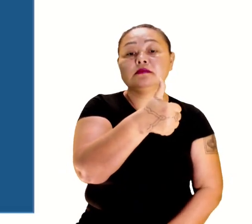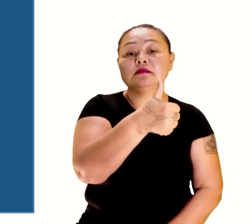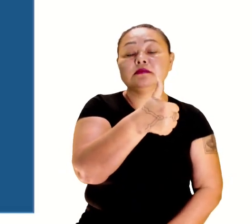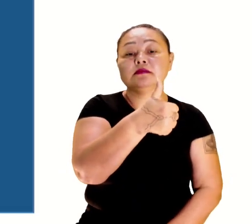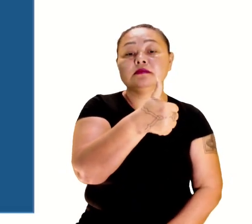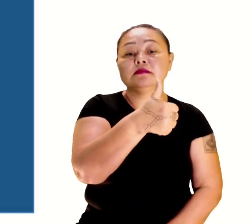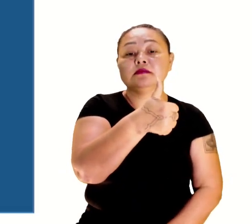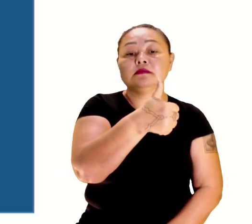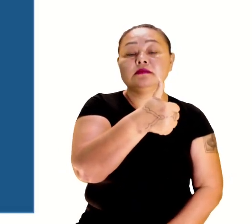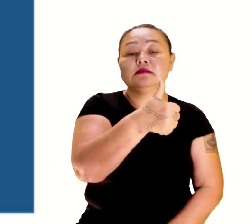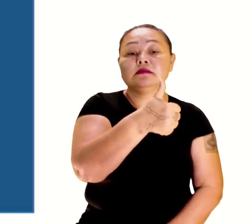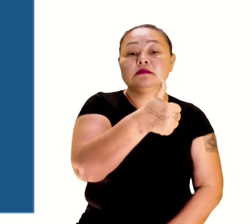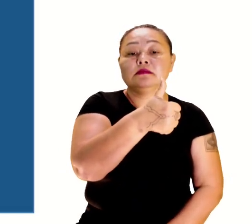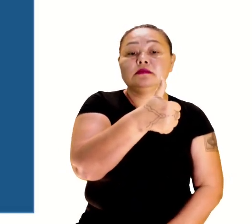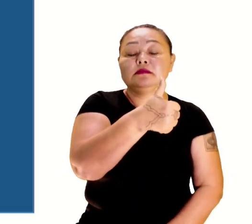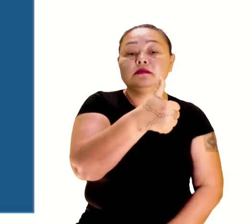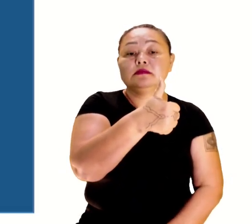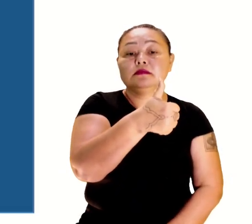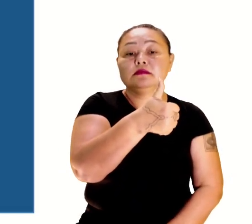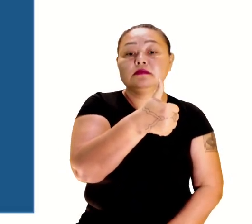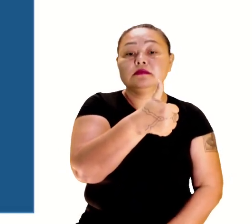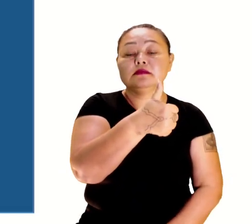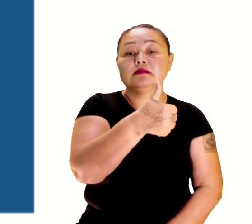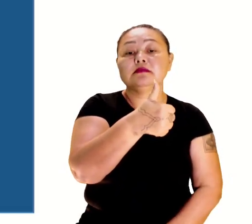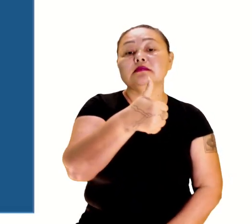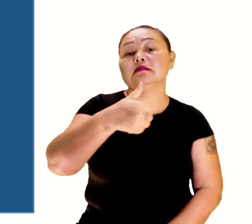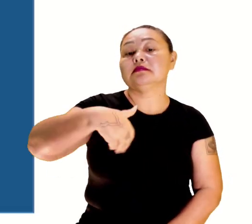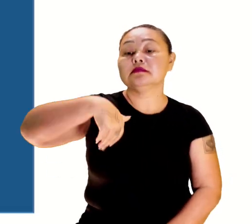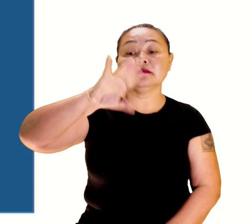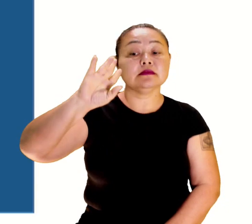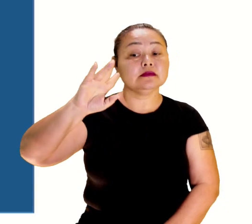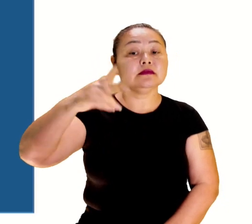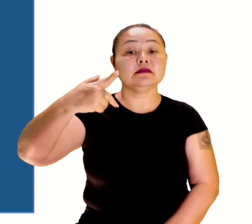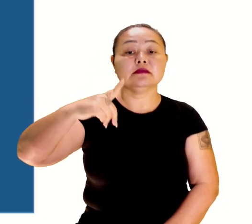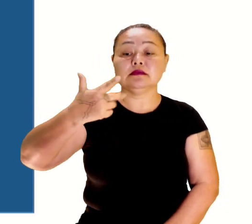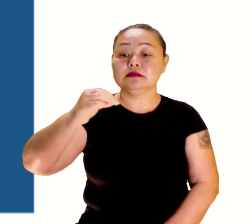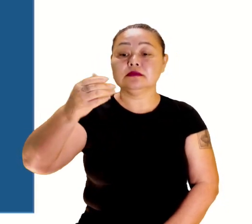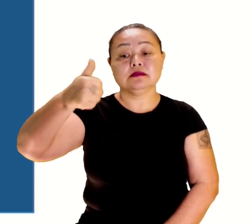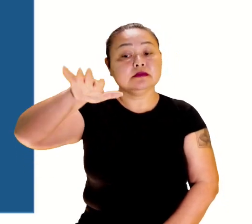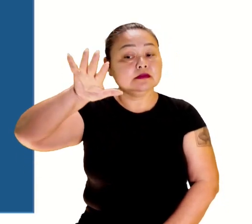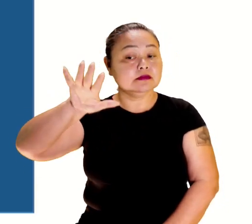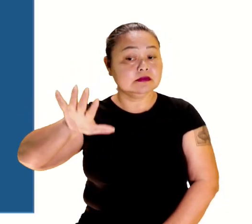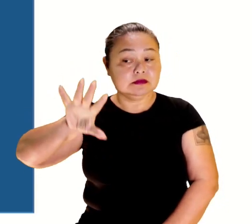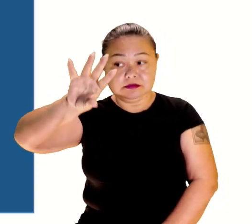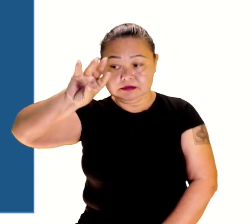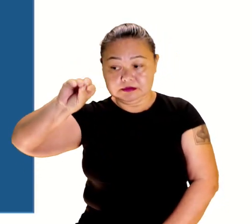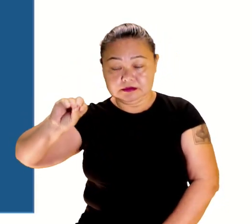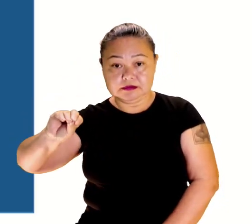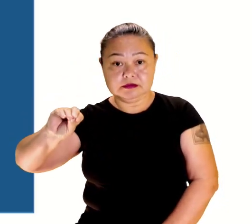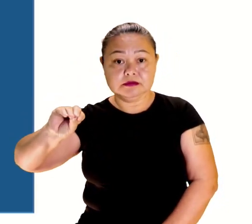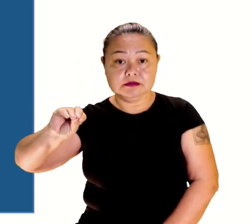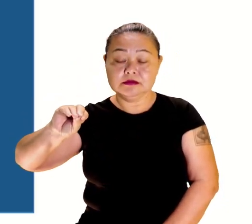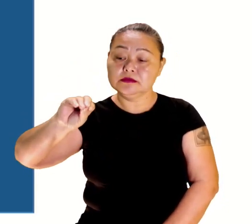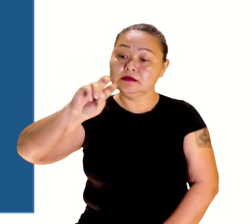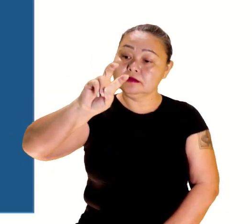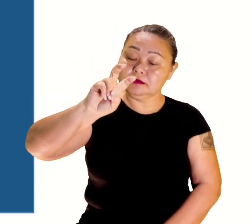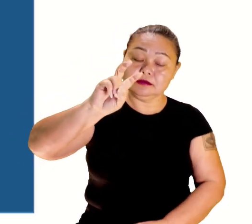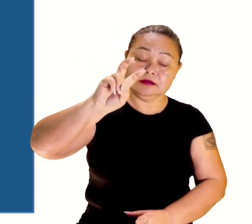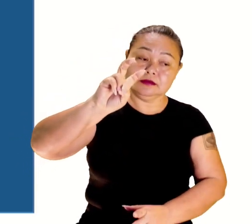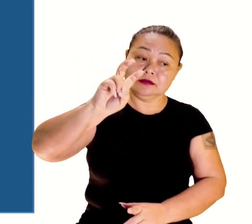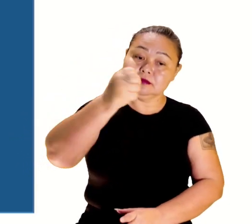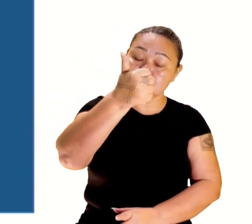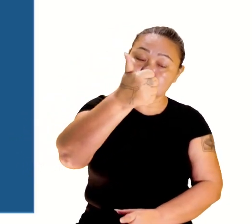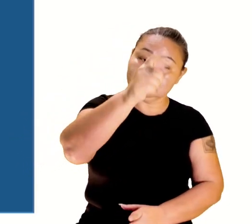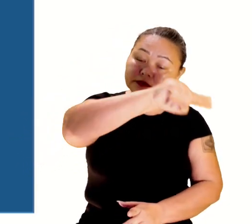ficar bem legível. É maior que o 20 está no segundo membro, continua 20. E o 5 está no